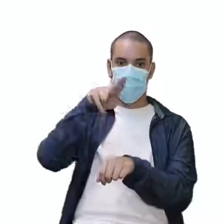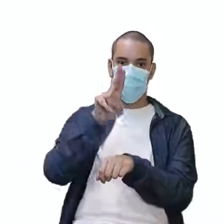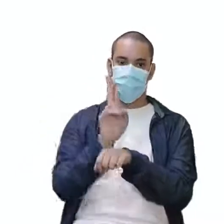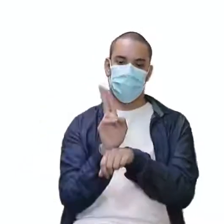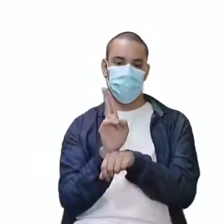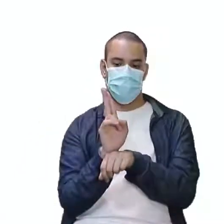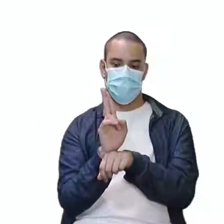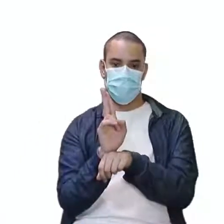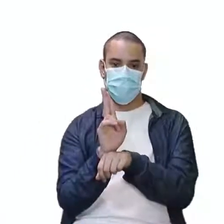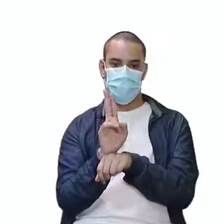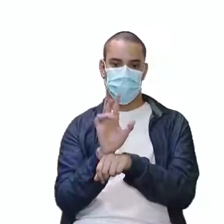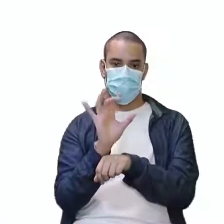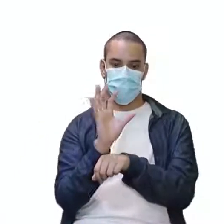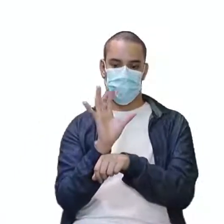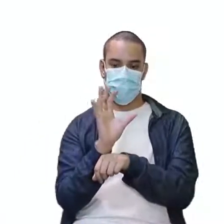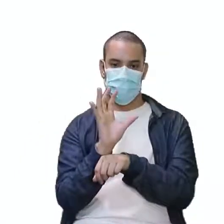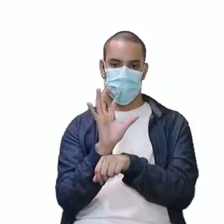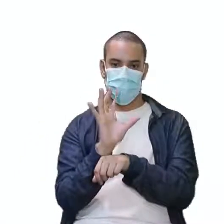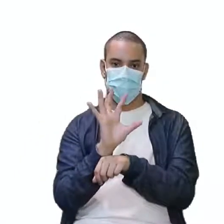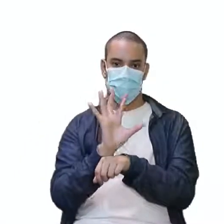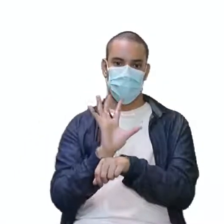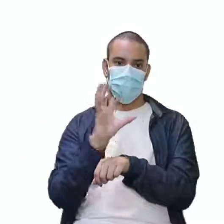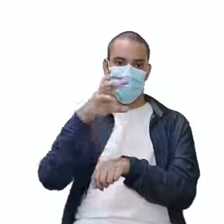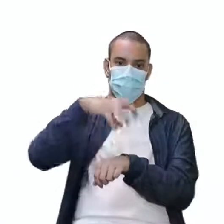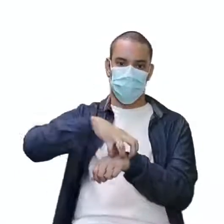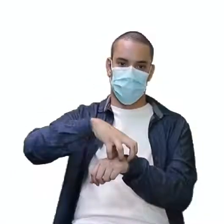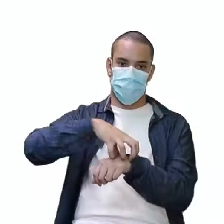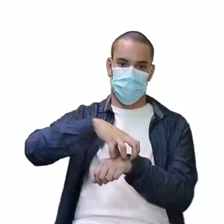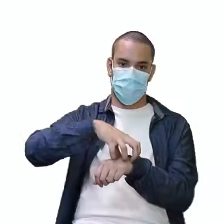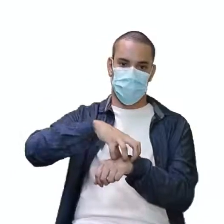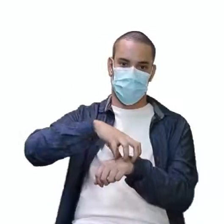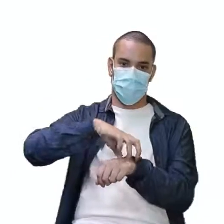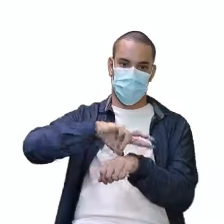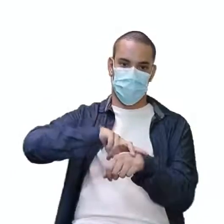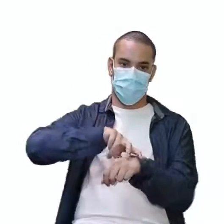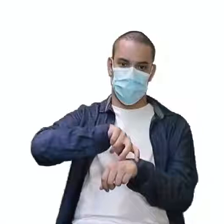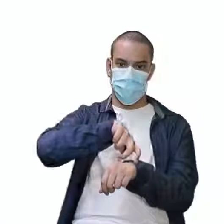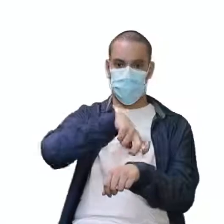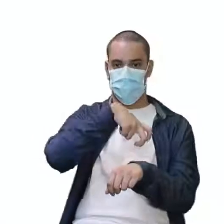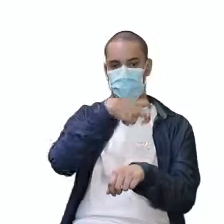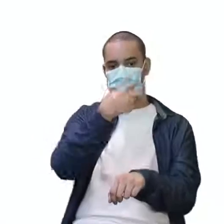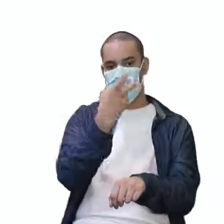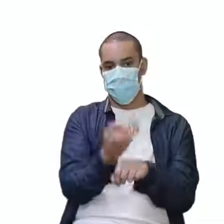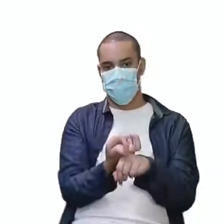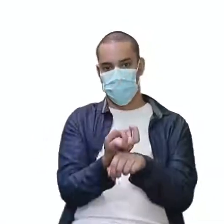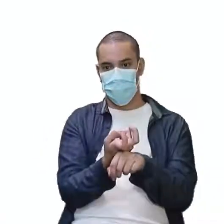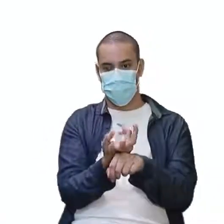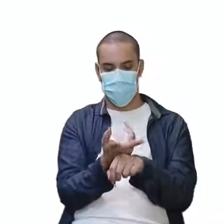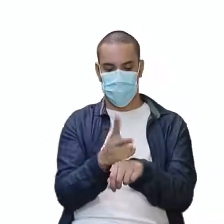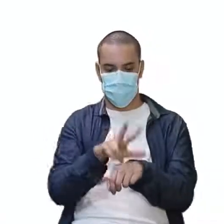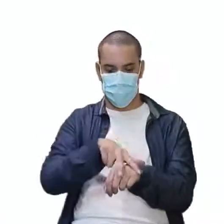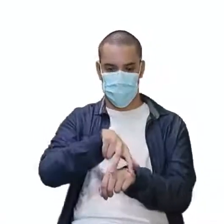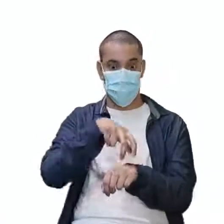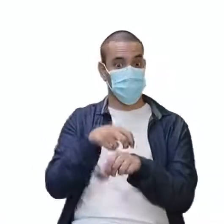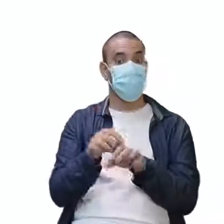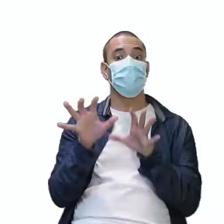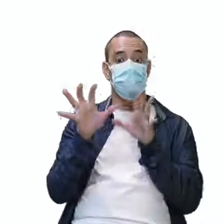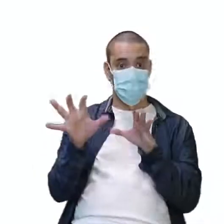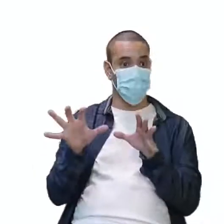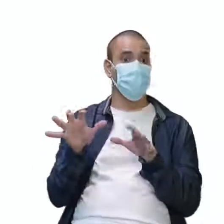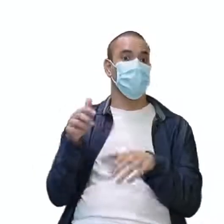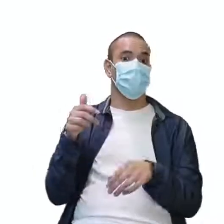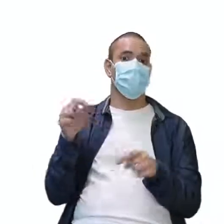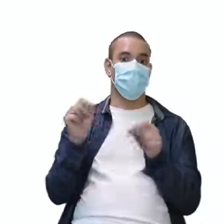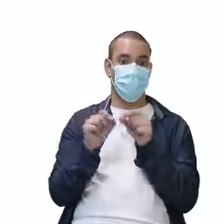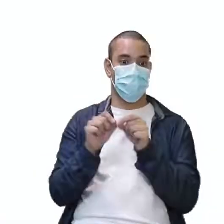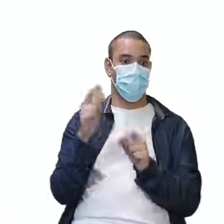são os tentáculos, né, que a gente chama, se fixam e permitem simplesmente, se acomodam, né, só para que